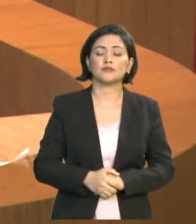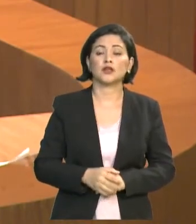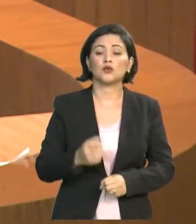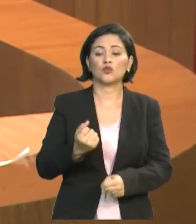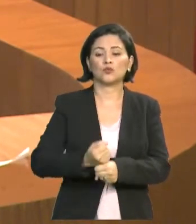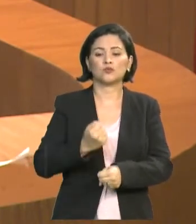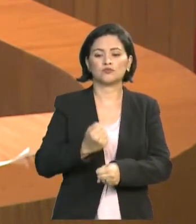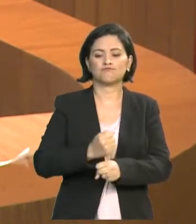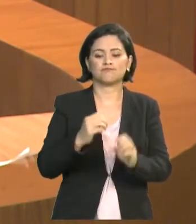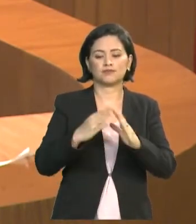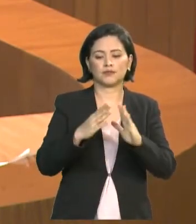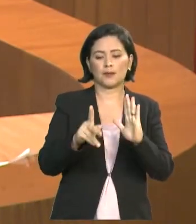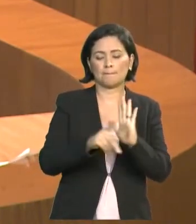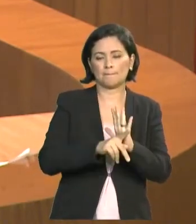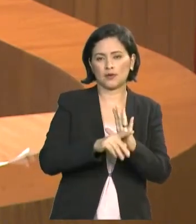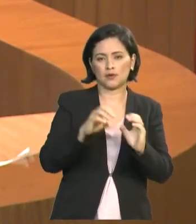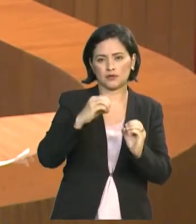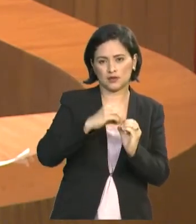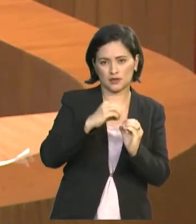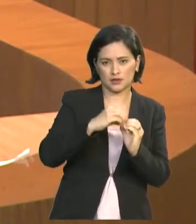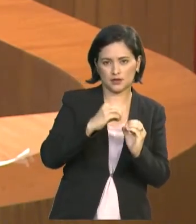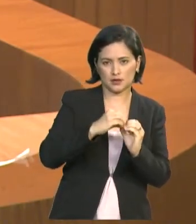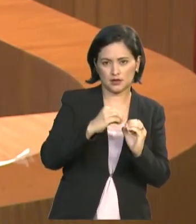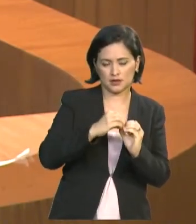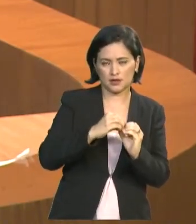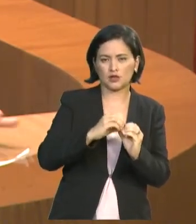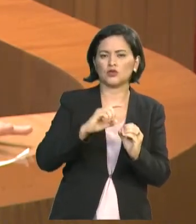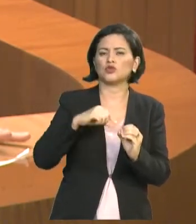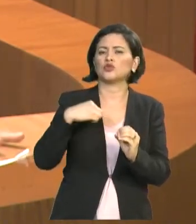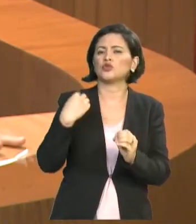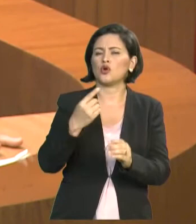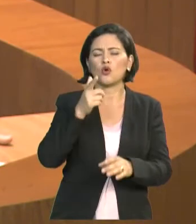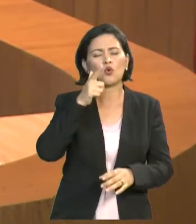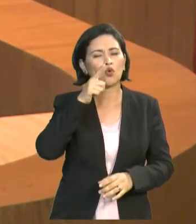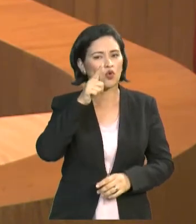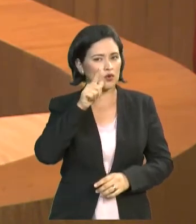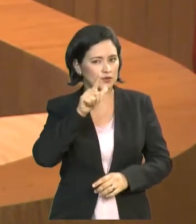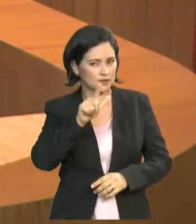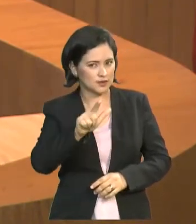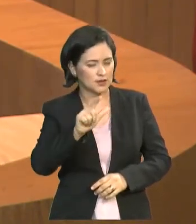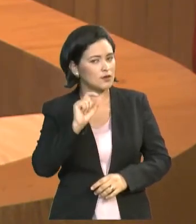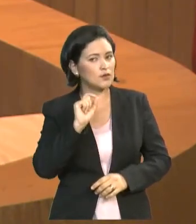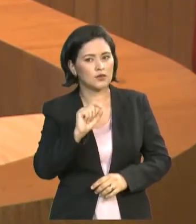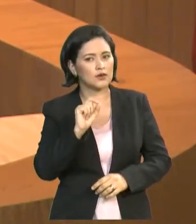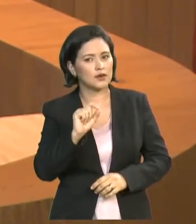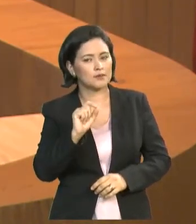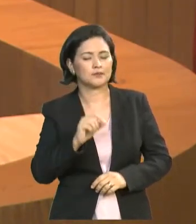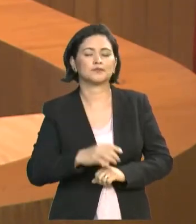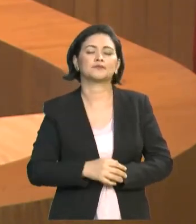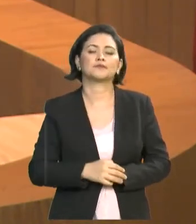DETRAN, nosso objetivo será alcançado, que é